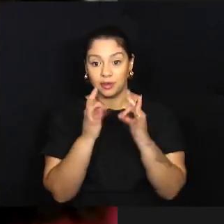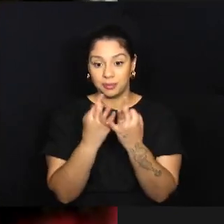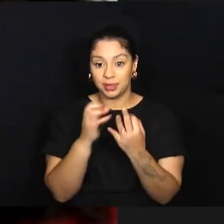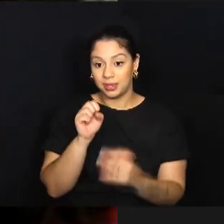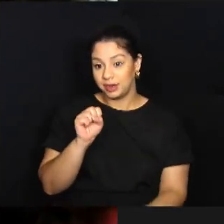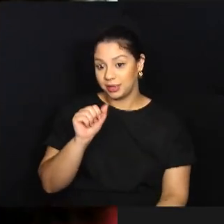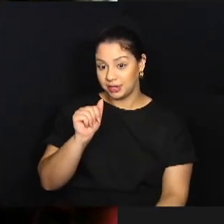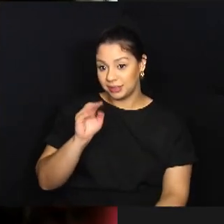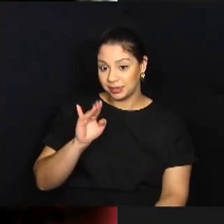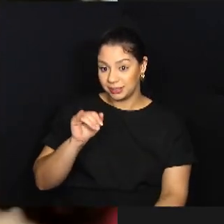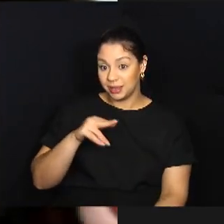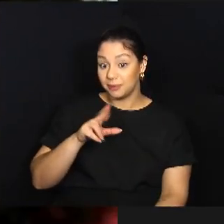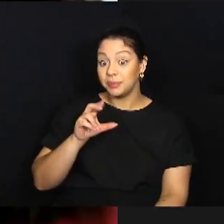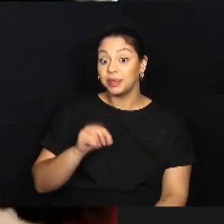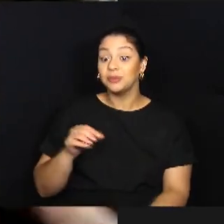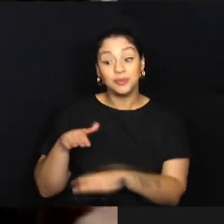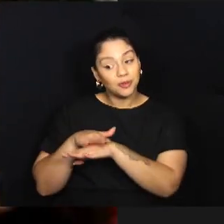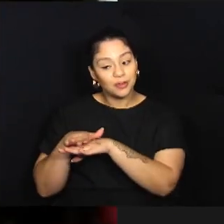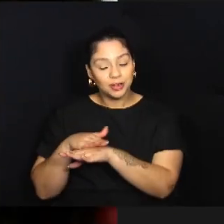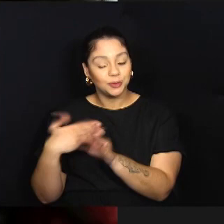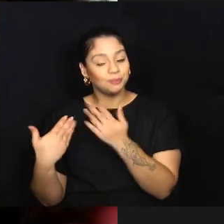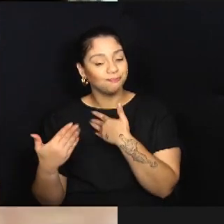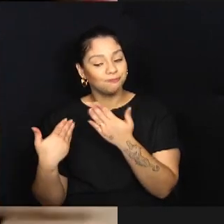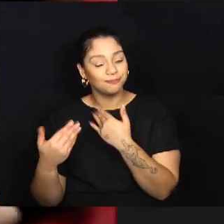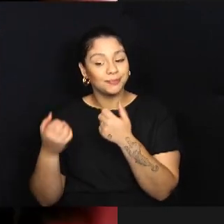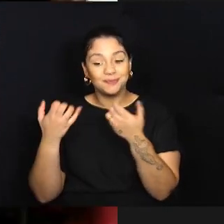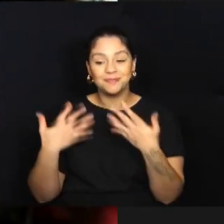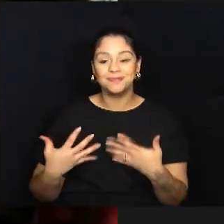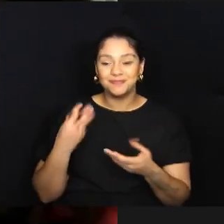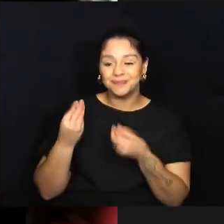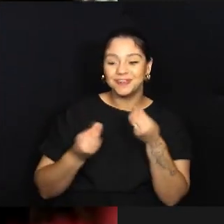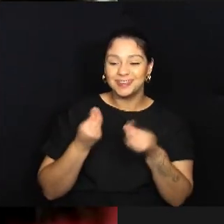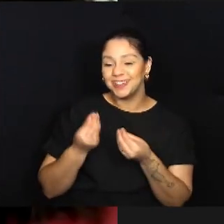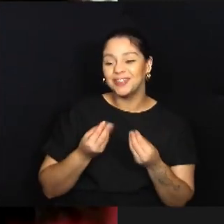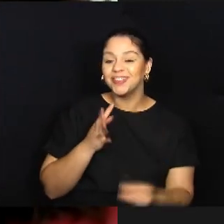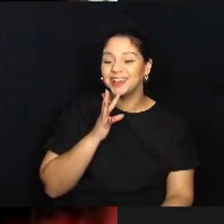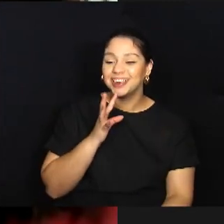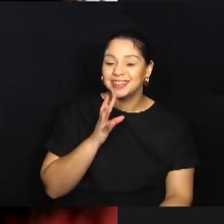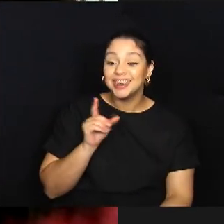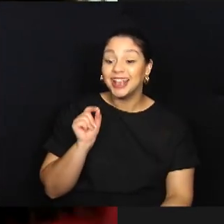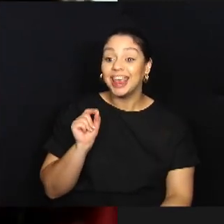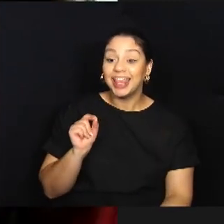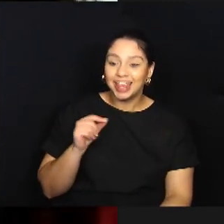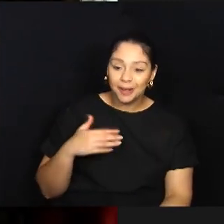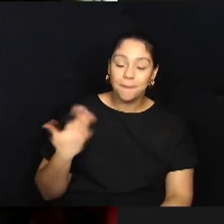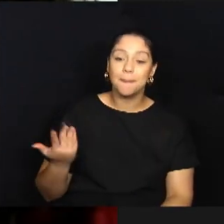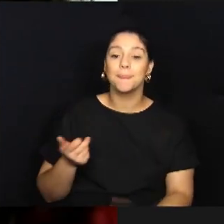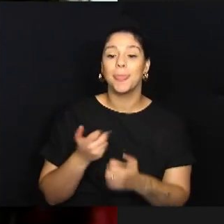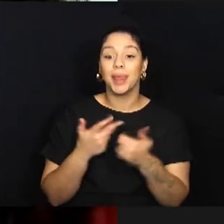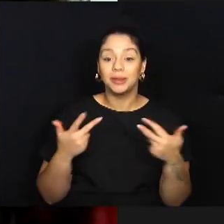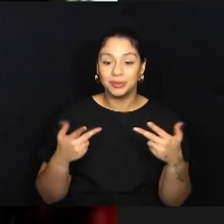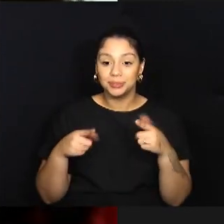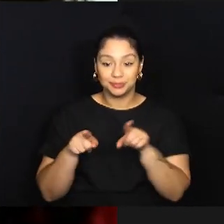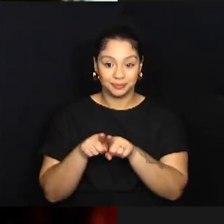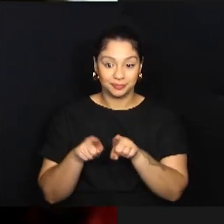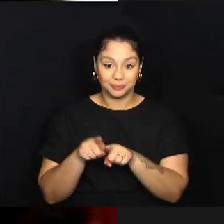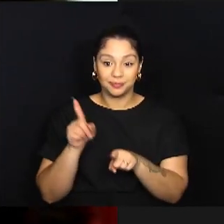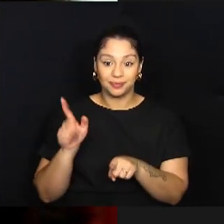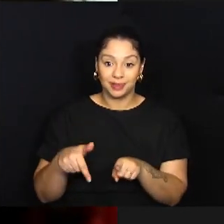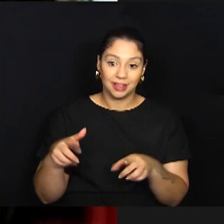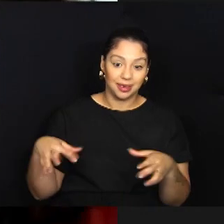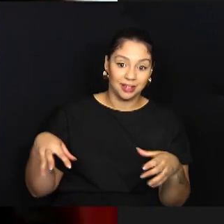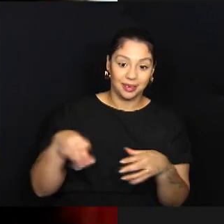que a gente pôde conversar com o seu Tomé e ele contar um pouquinho como é que era, quem ele conheceu. Então, essas coisas também, né, fazem parte assim,